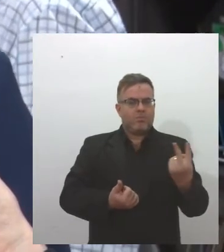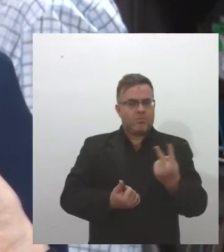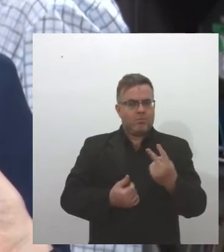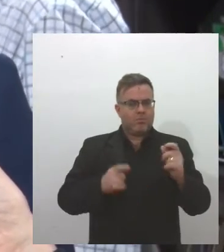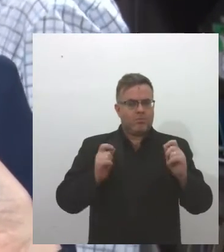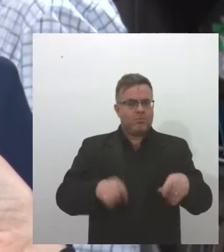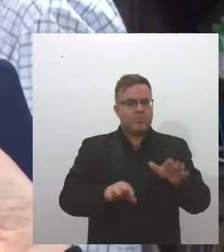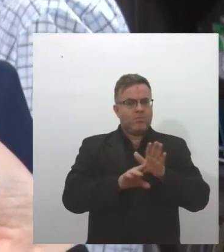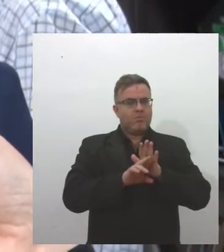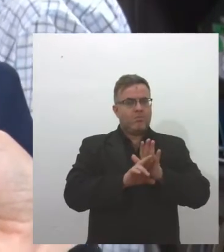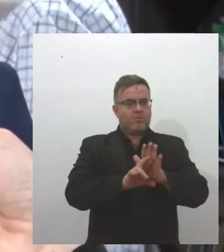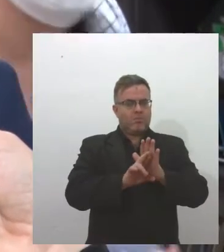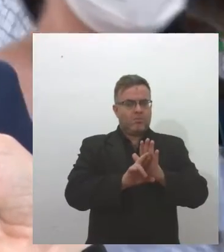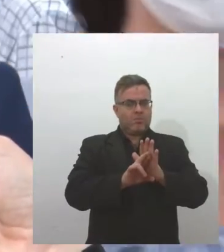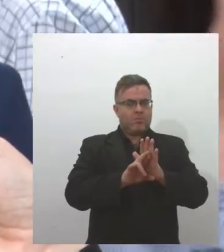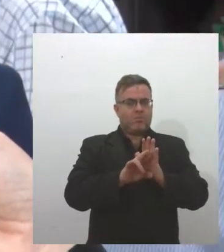representam